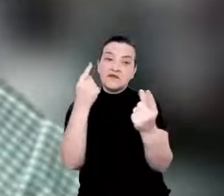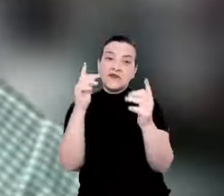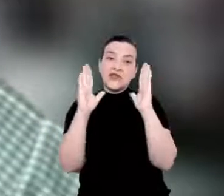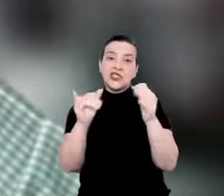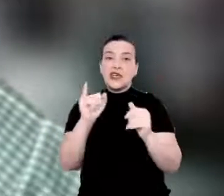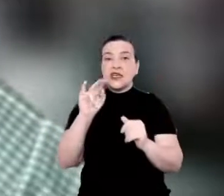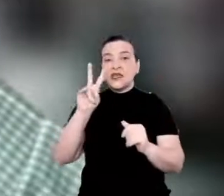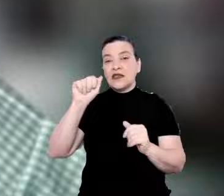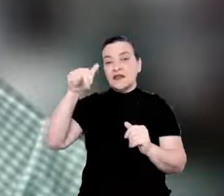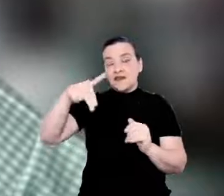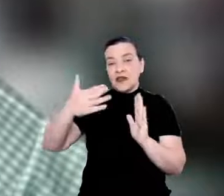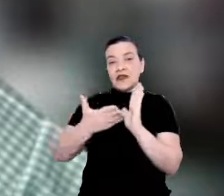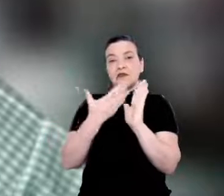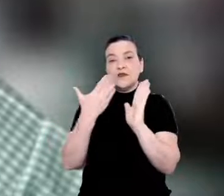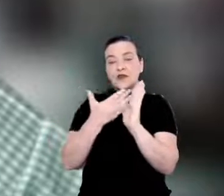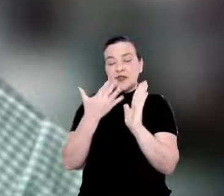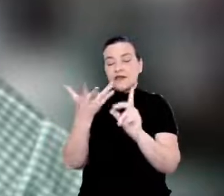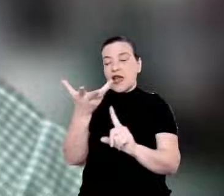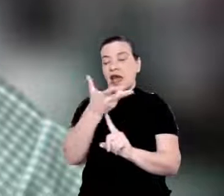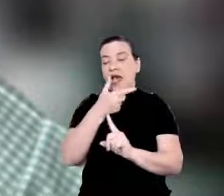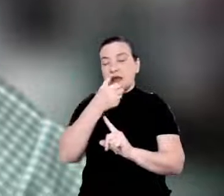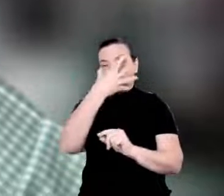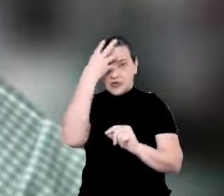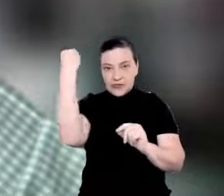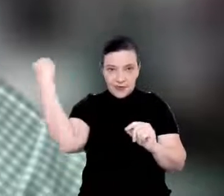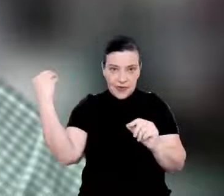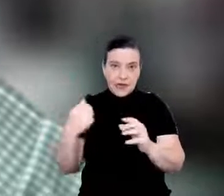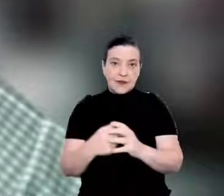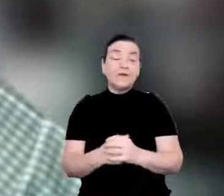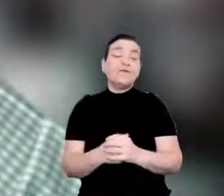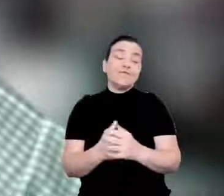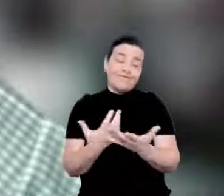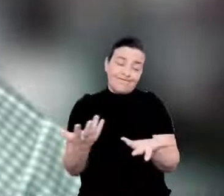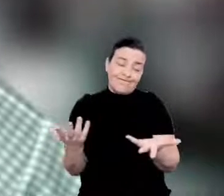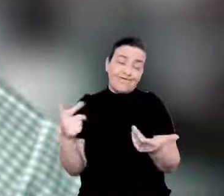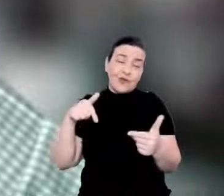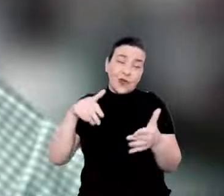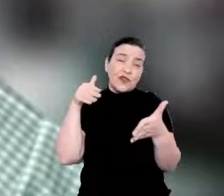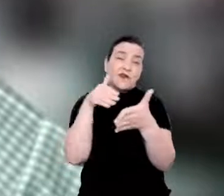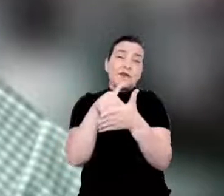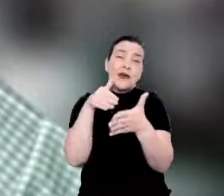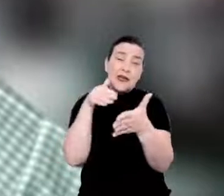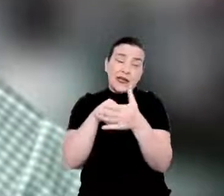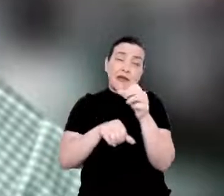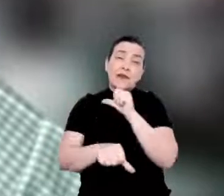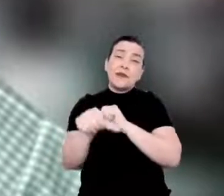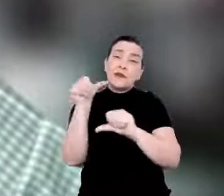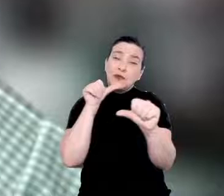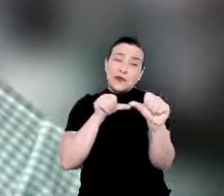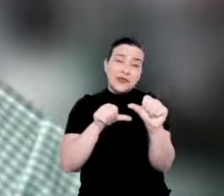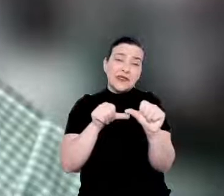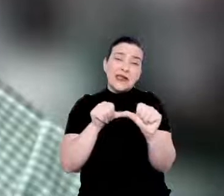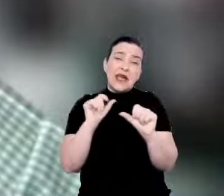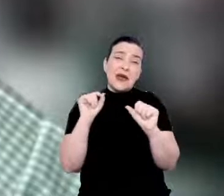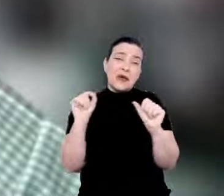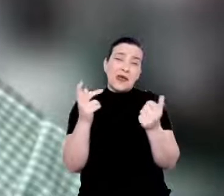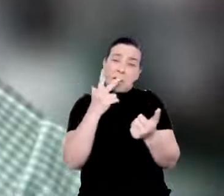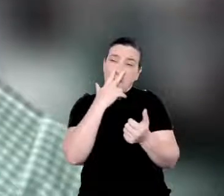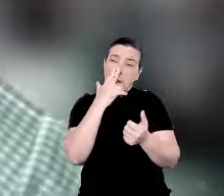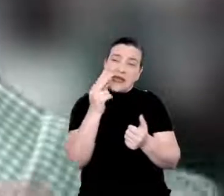Esquerdo no seu livro A Arte do Esquecimento. Temos muita dificuldade de mudar, ainda somos um homem